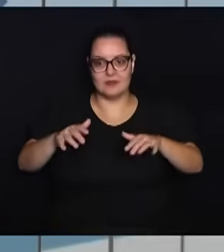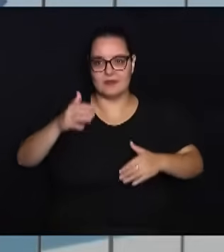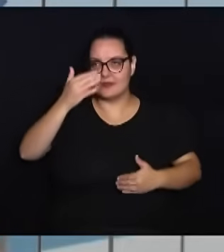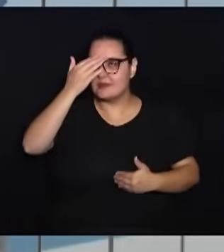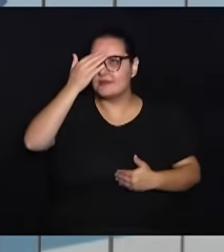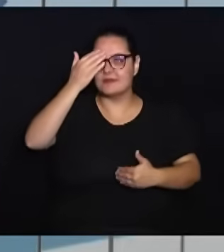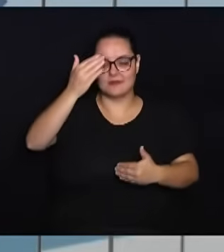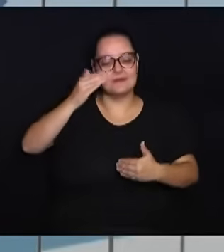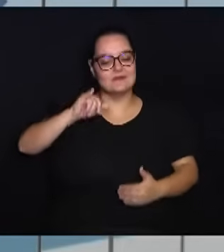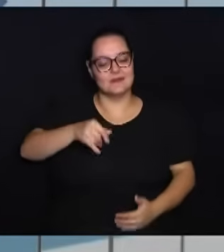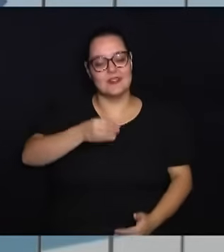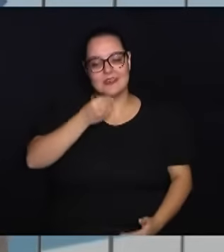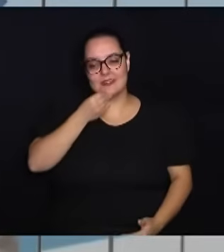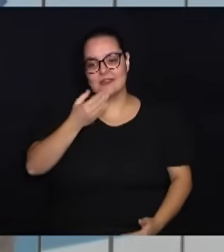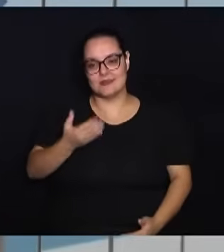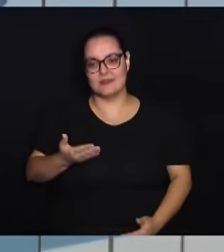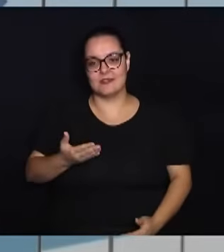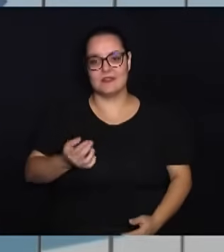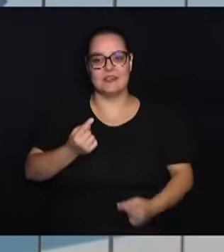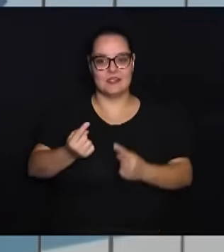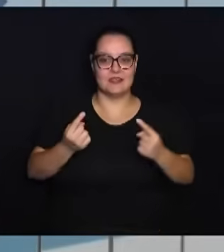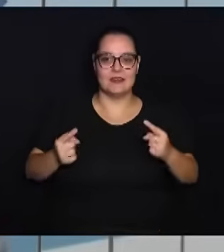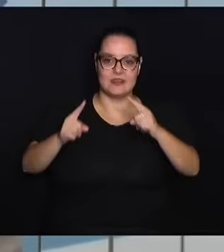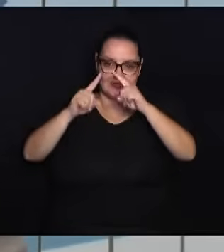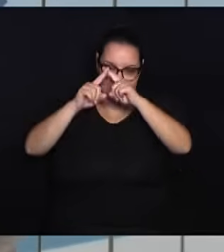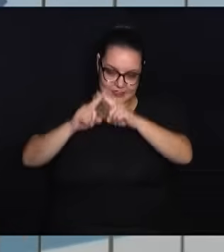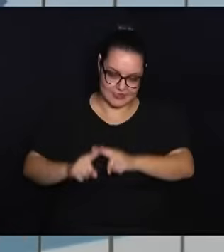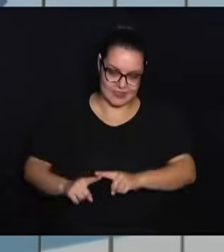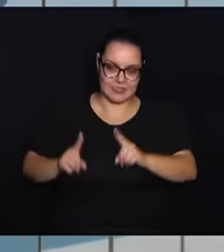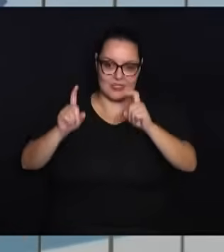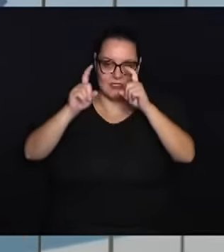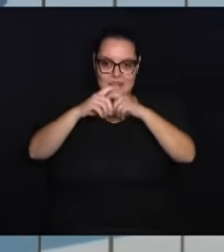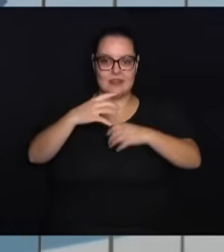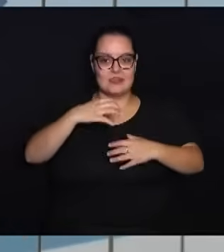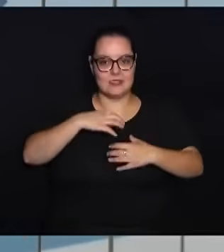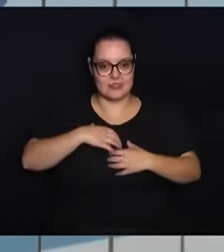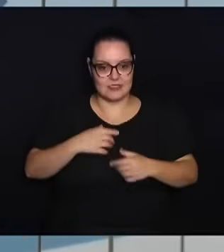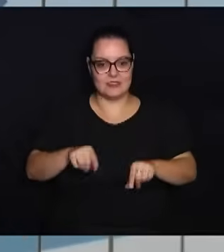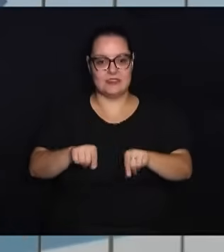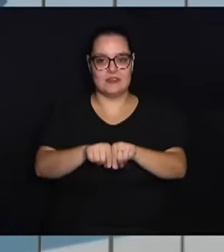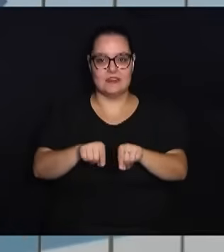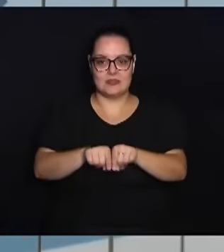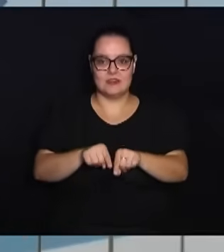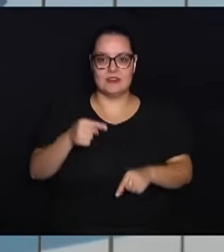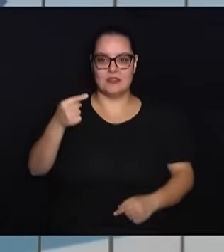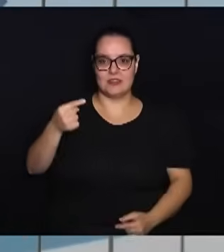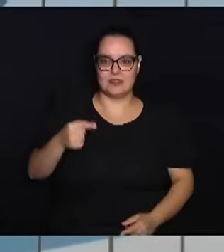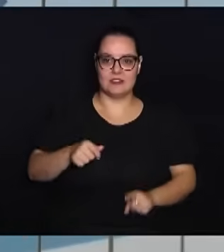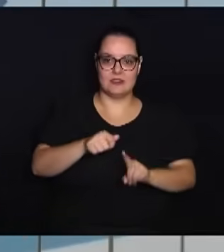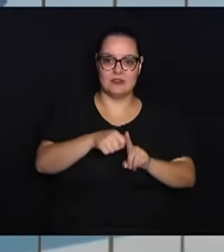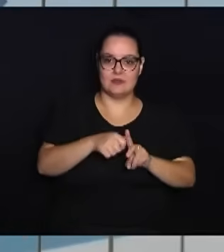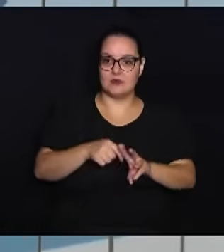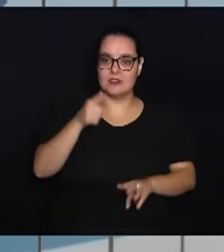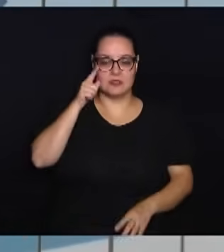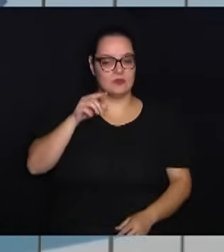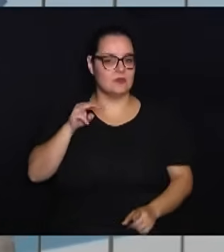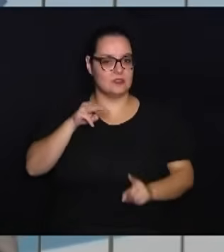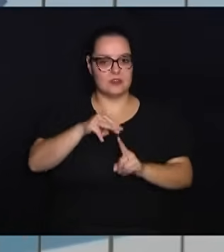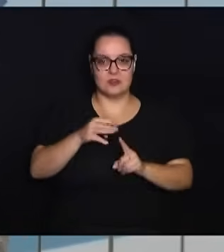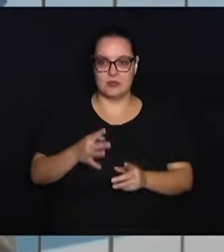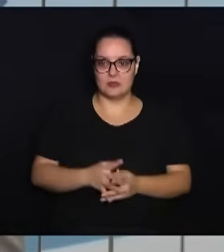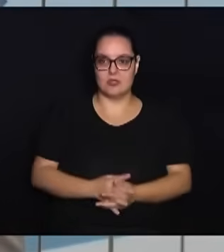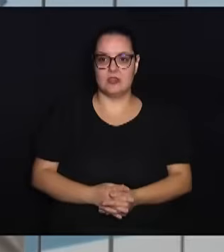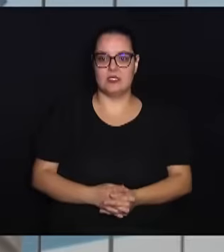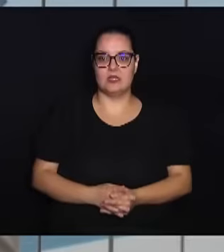assim, a essas oportunidades, a cada desafio, a cada sentimento também, a cada mês que eu não bati a meta, porque